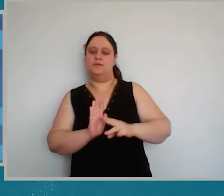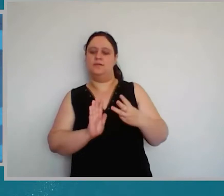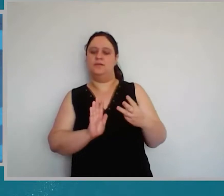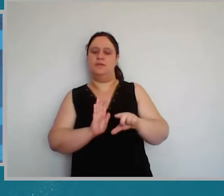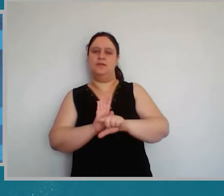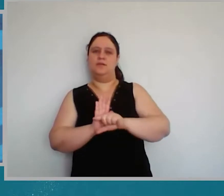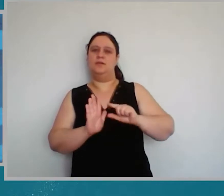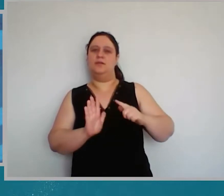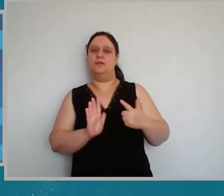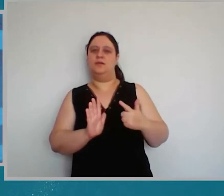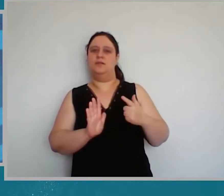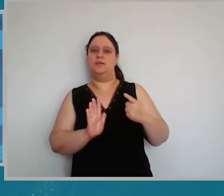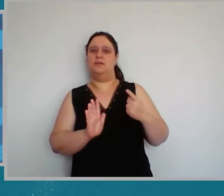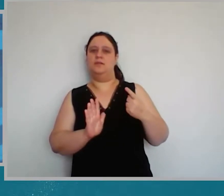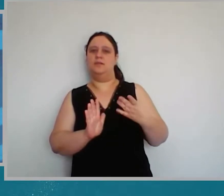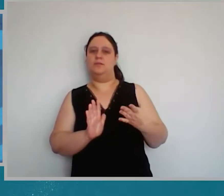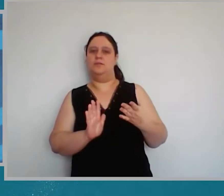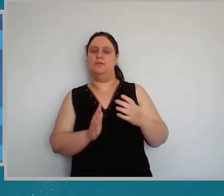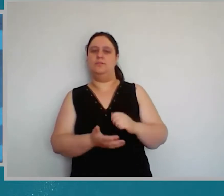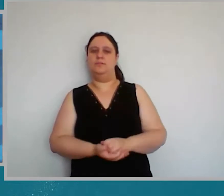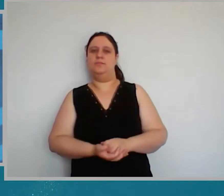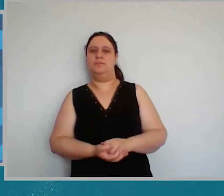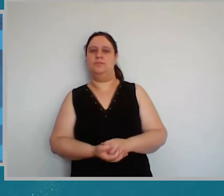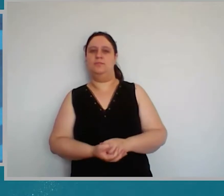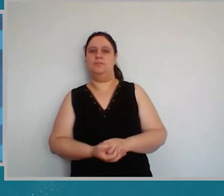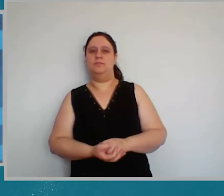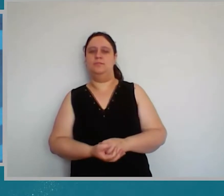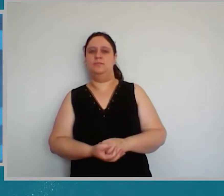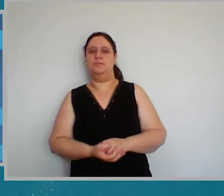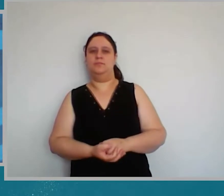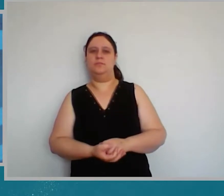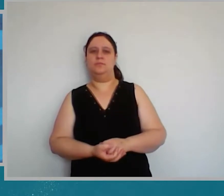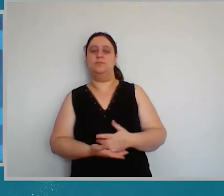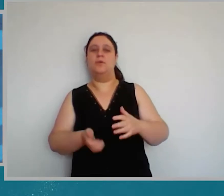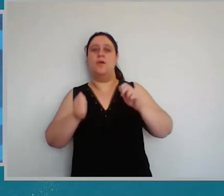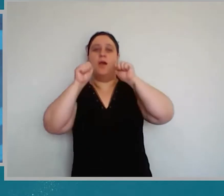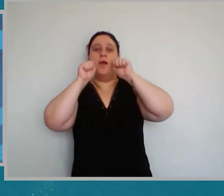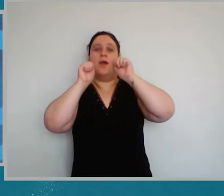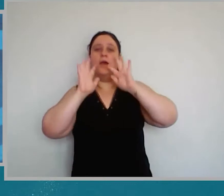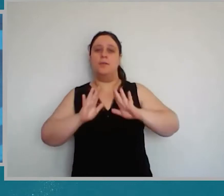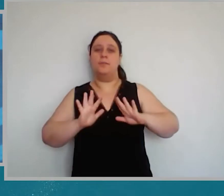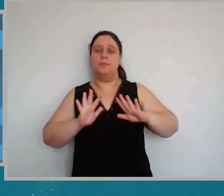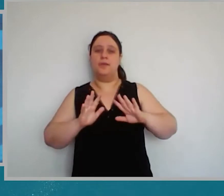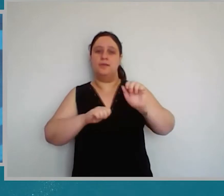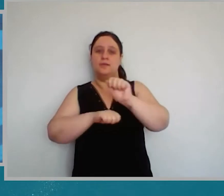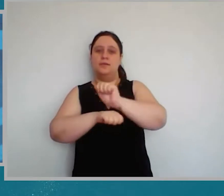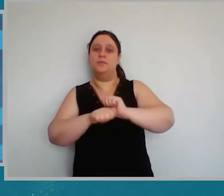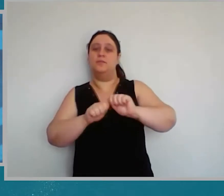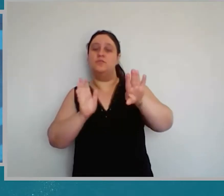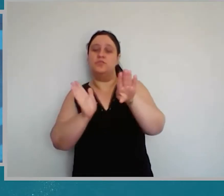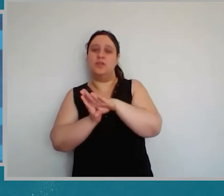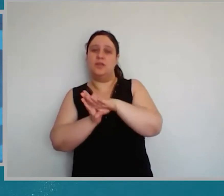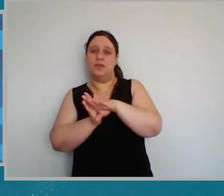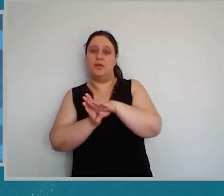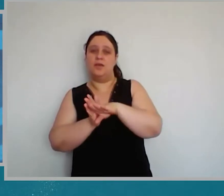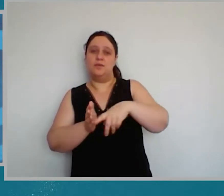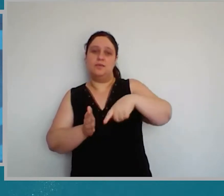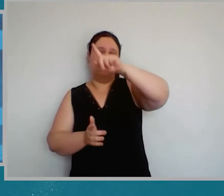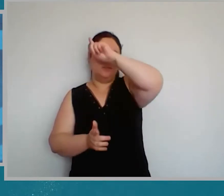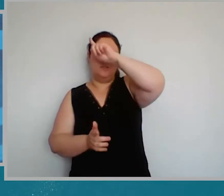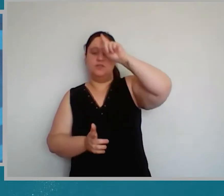diz: para que a bênção de Abraão chegasse aos gentios em Cristo Jesus, a fim de